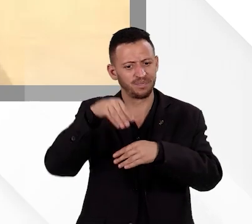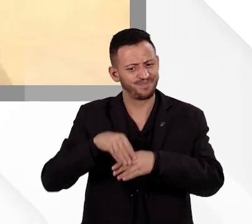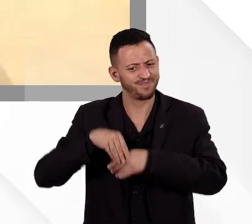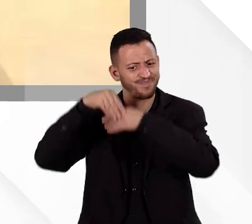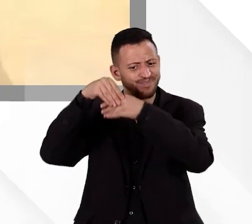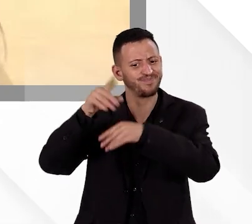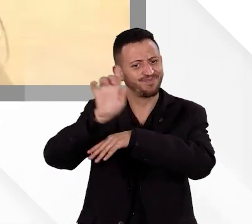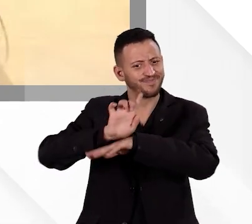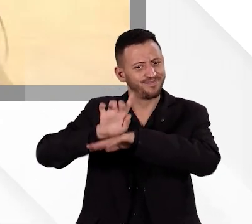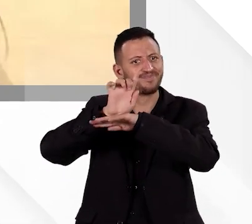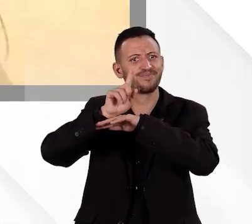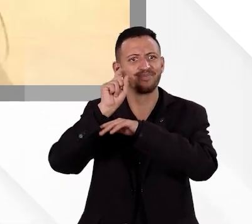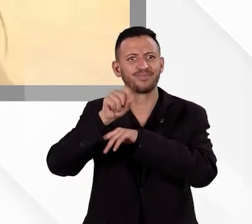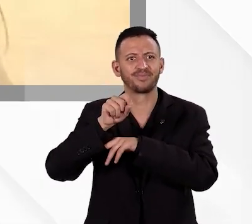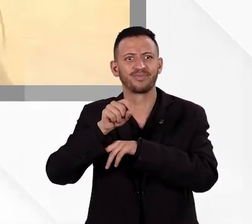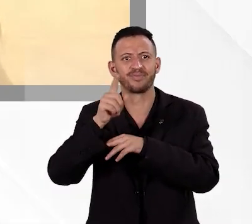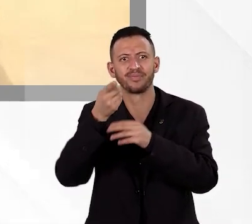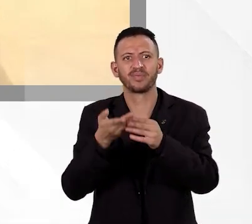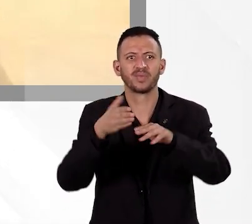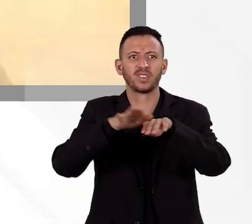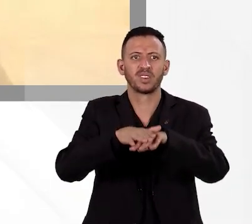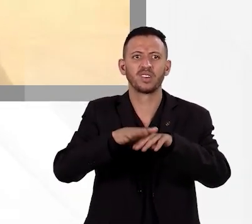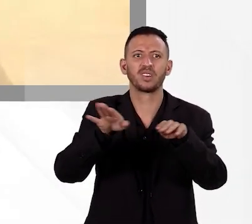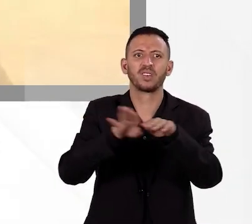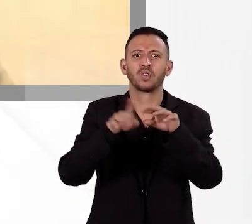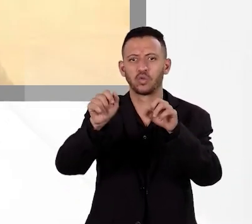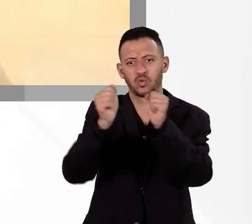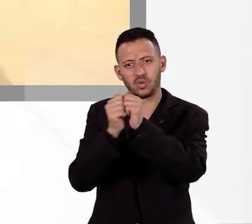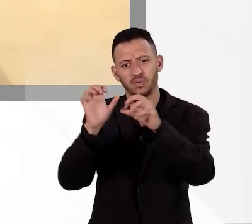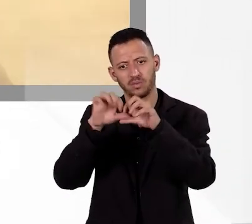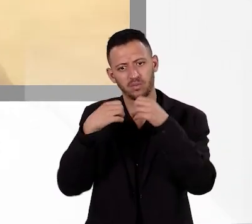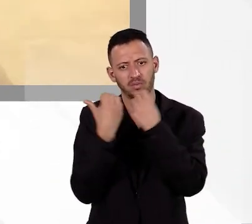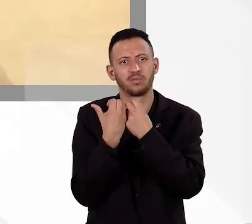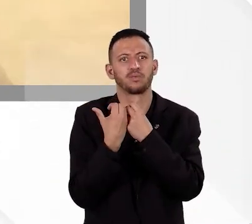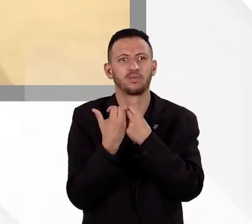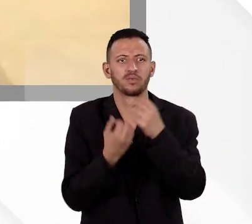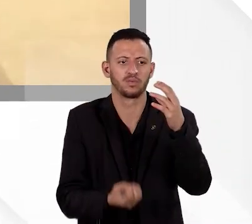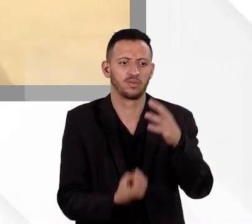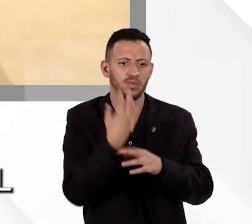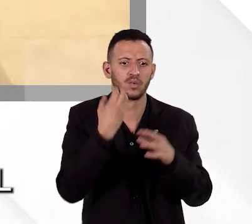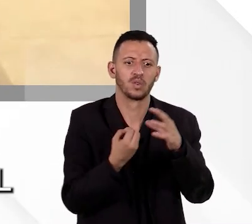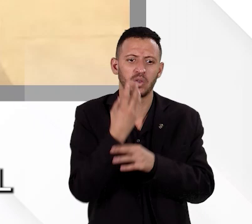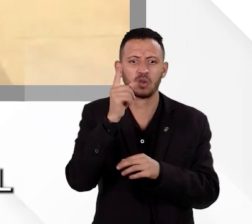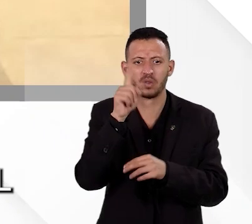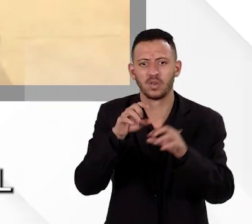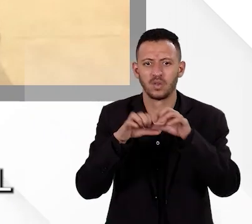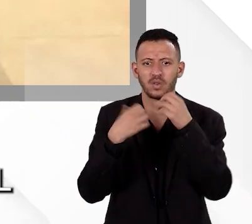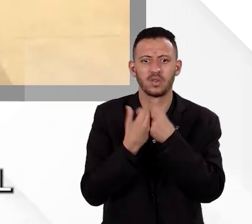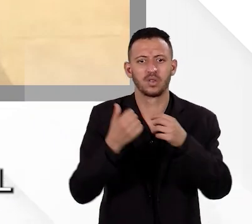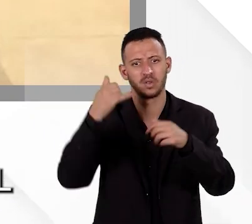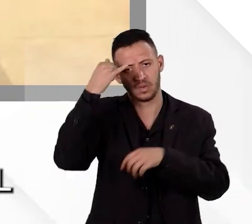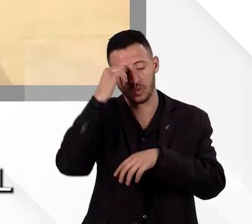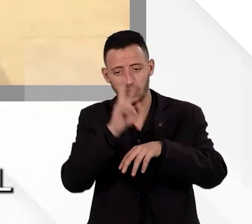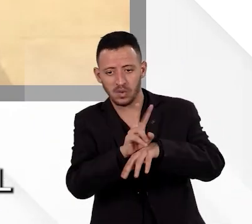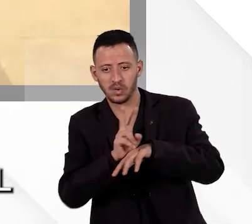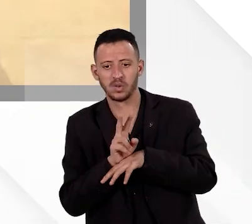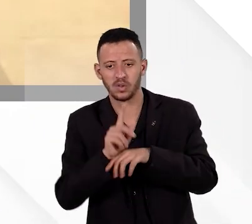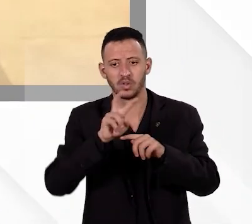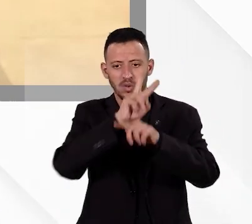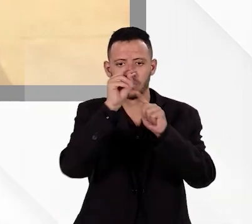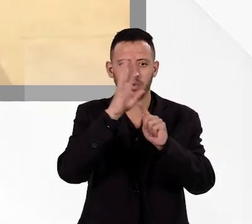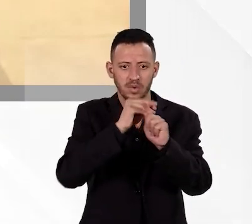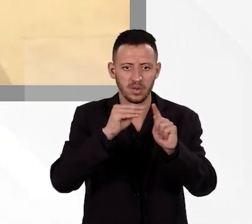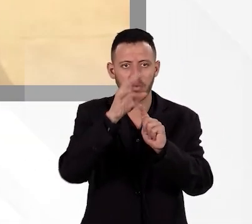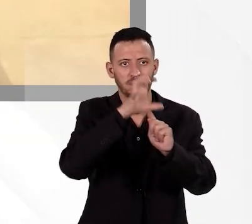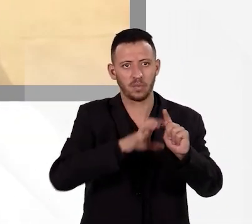de lideranças e de gestores, incluindo o papel preventivo de uma comissão, né? A criação de uma comissão de prevenção de assédio moral é